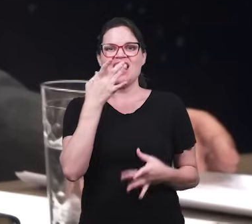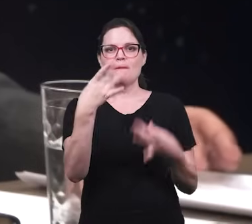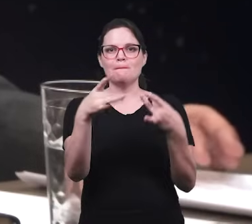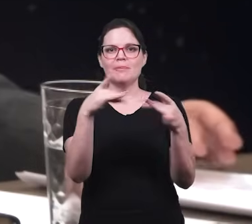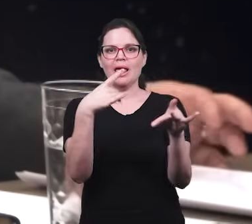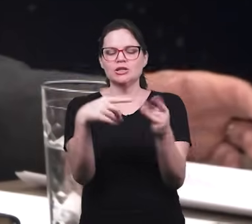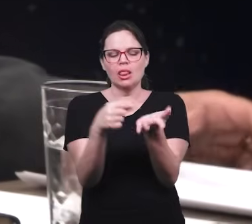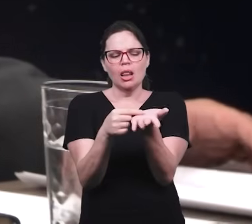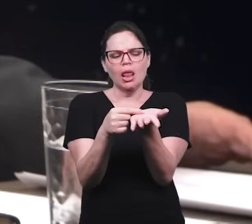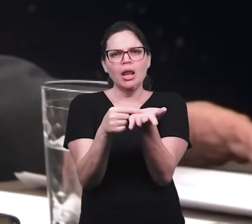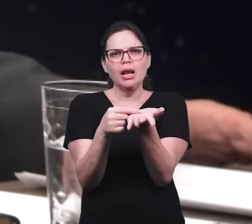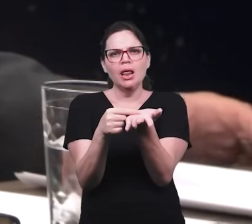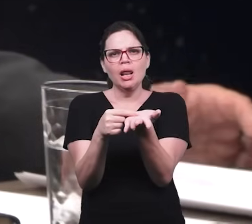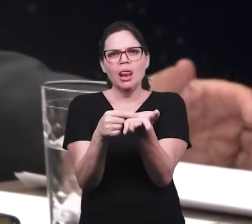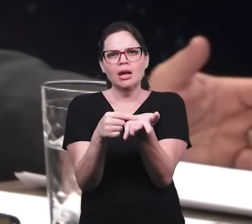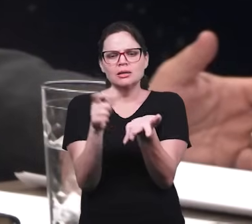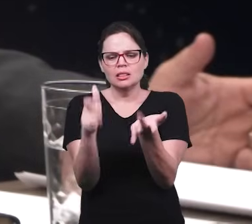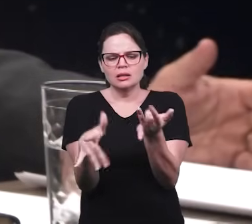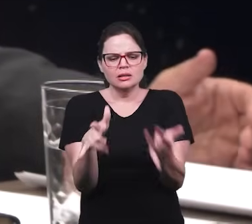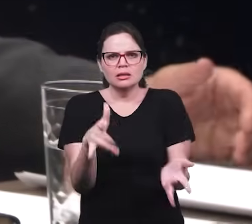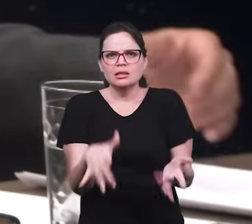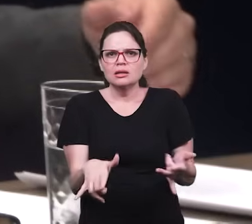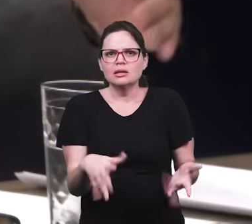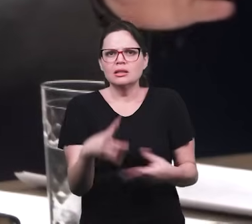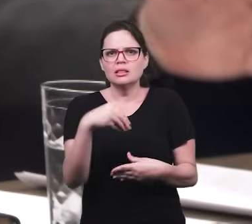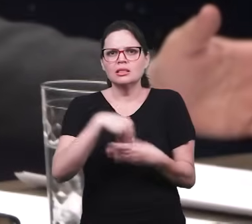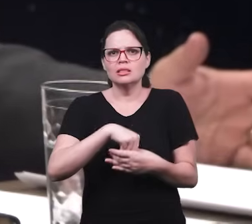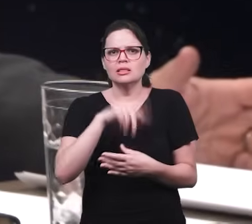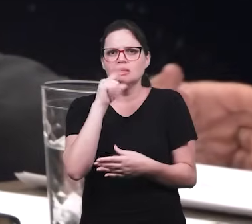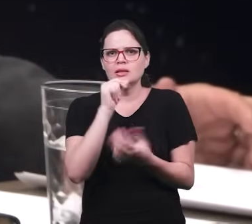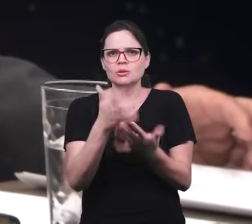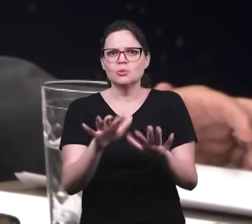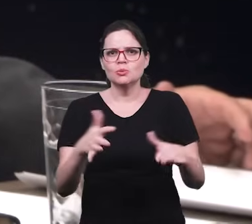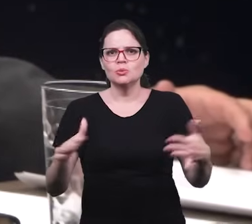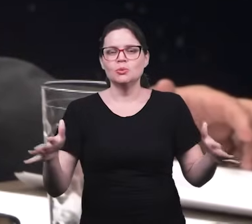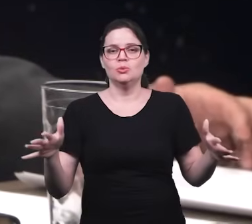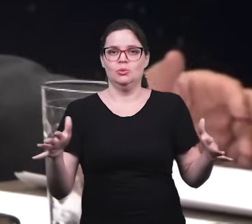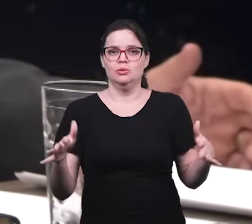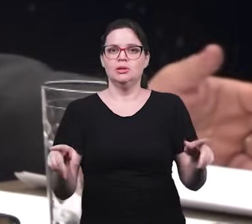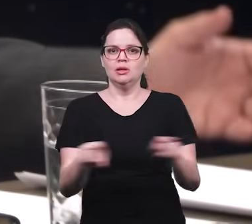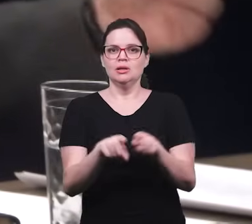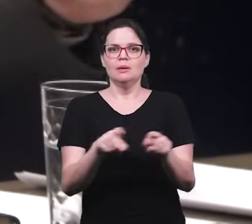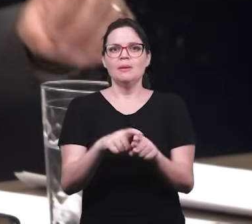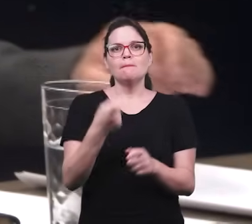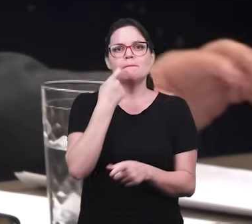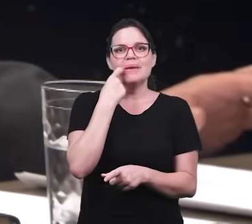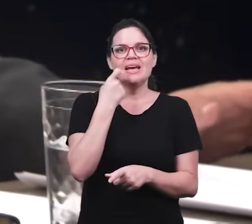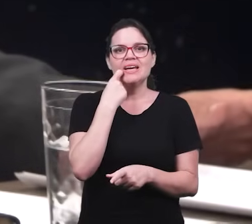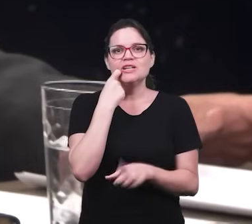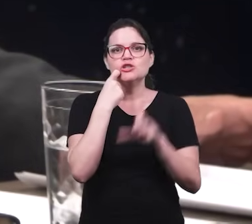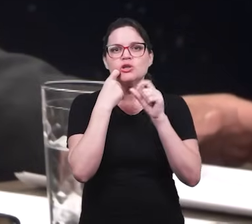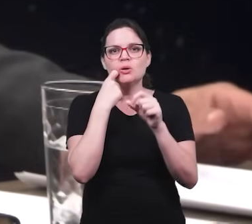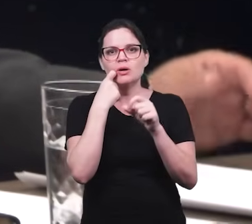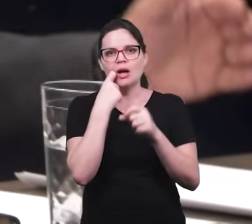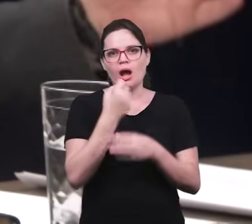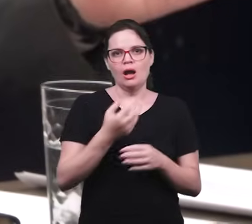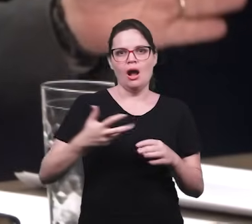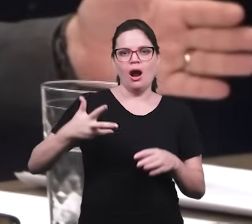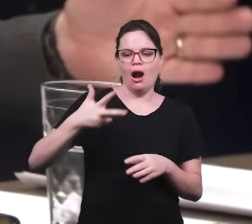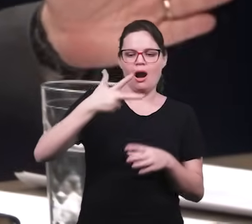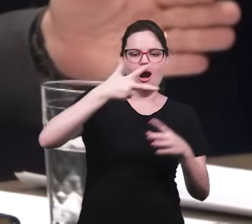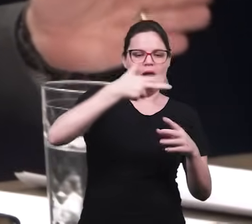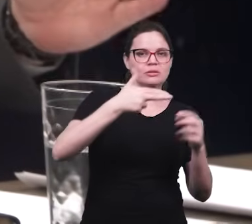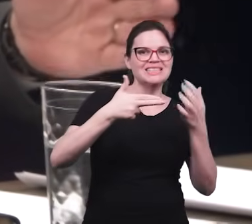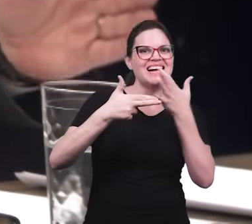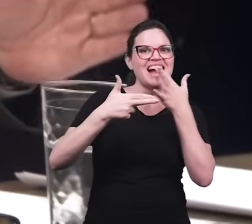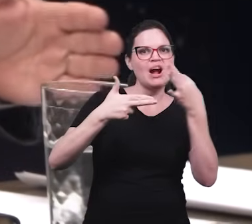Está sendo contaminando os oceanos, consumindo pelos peixes, depois vem parar na nossa alimentação. Por quê?